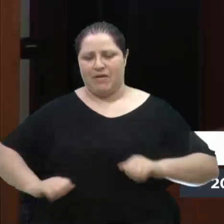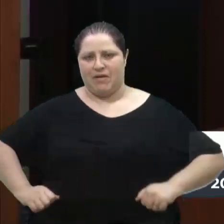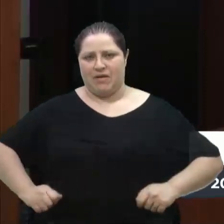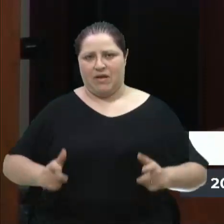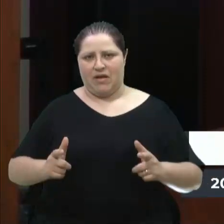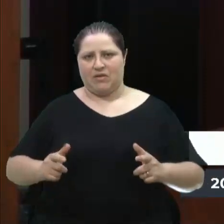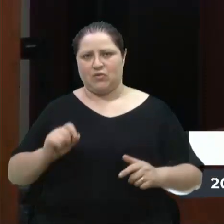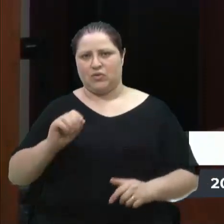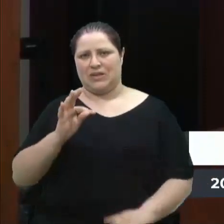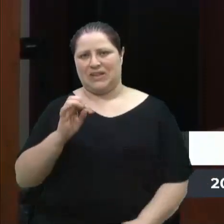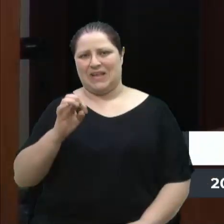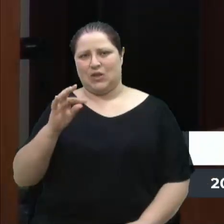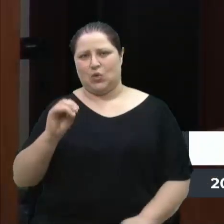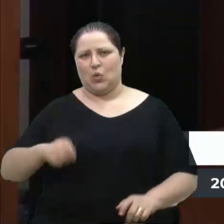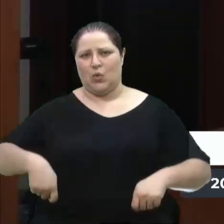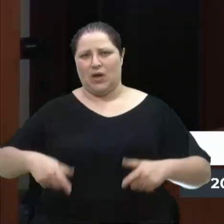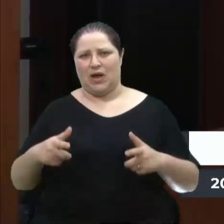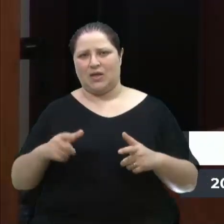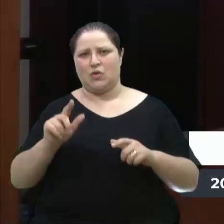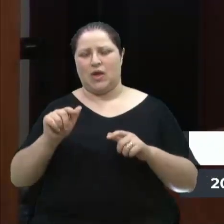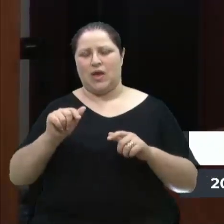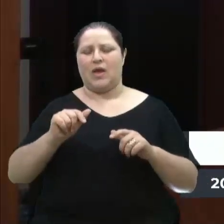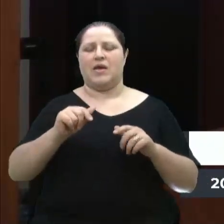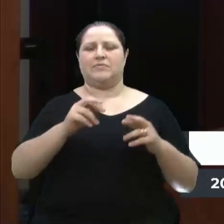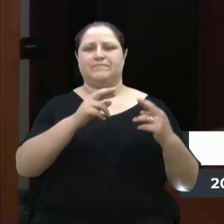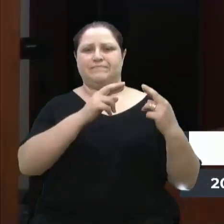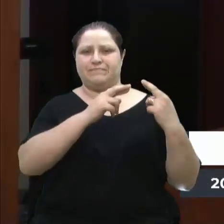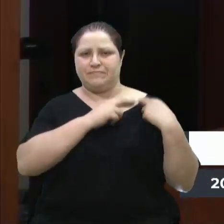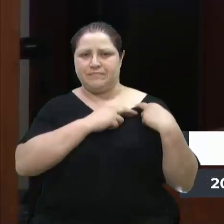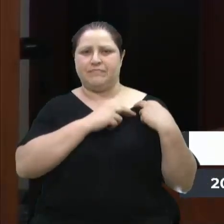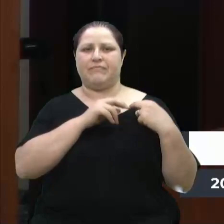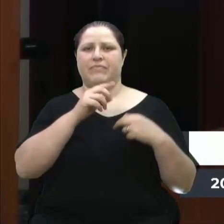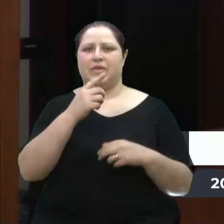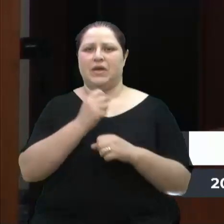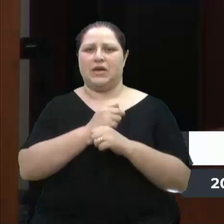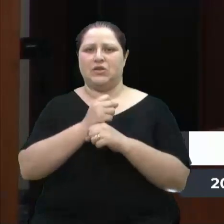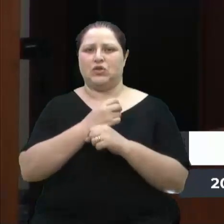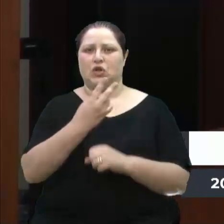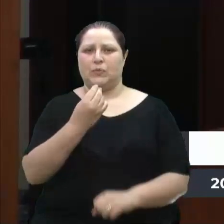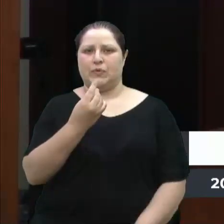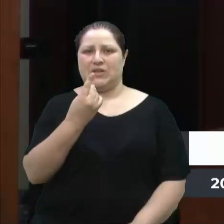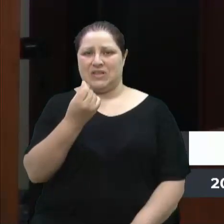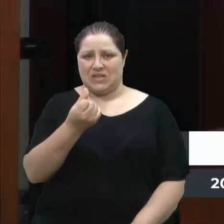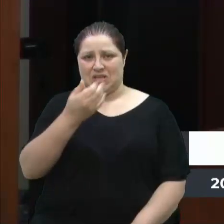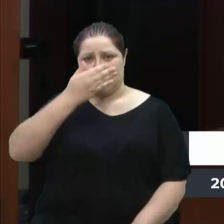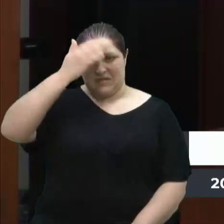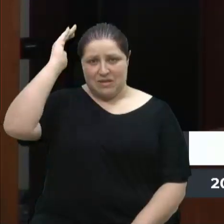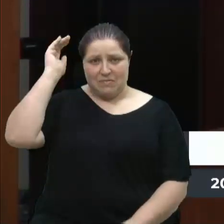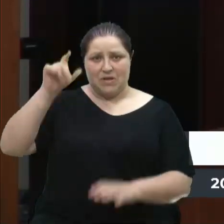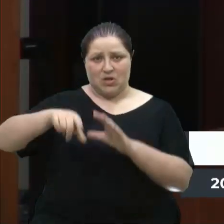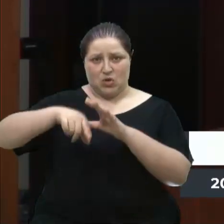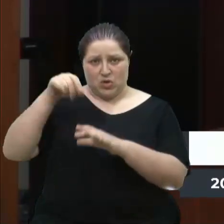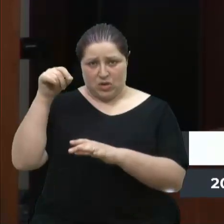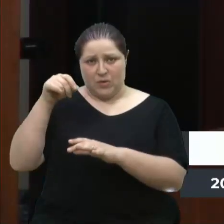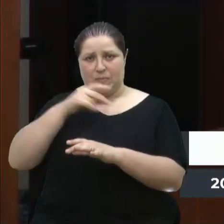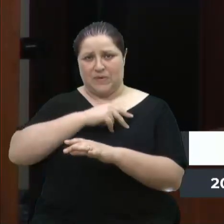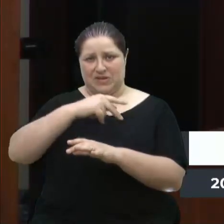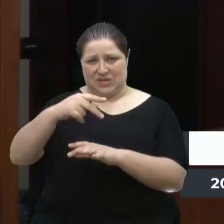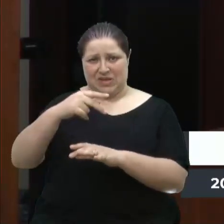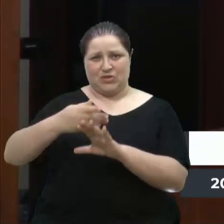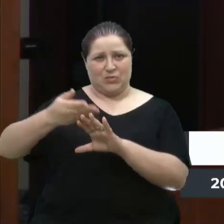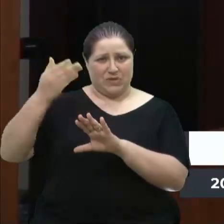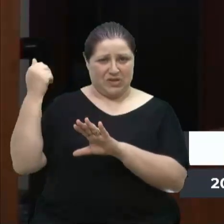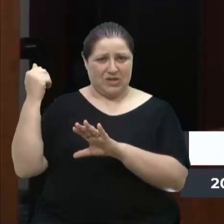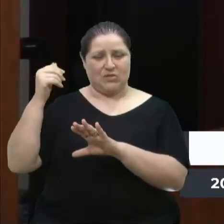de gastos, ele foi uma medida em 2016 adotada pelo Michel Temer, presidente Michel Temer, que